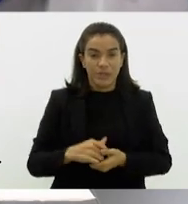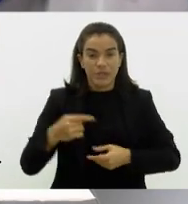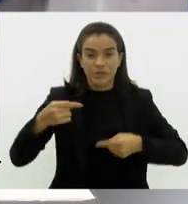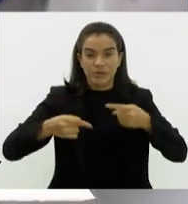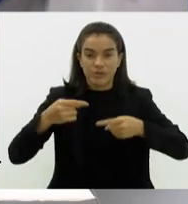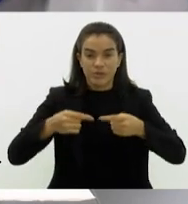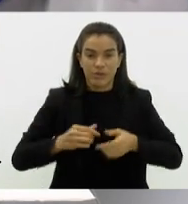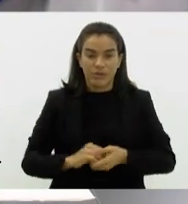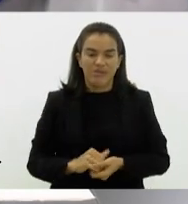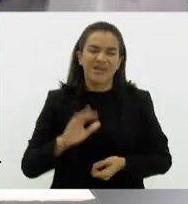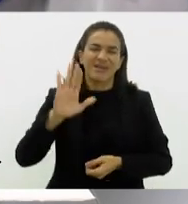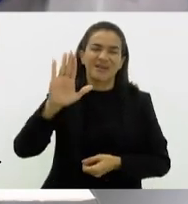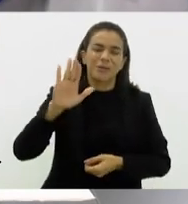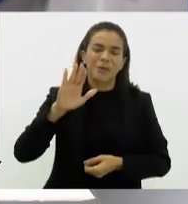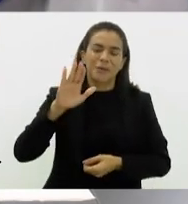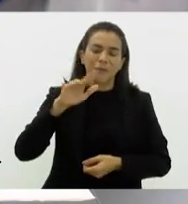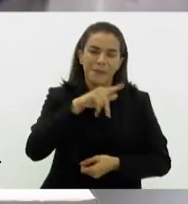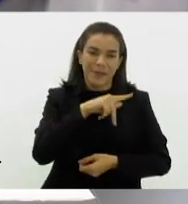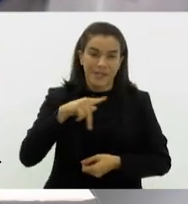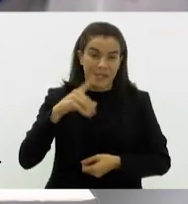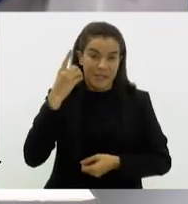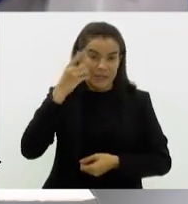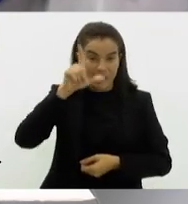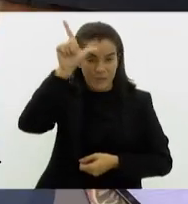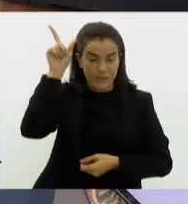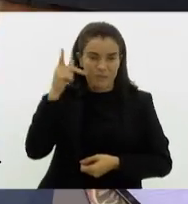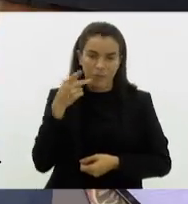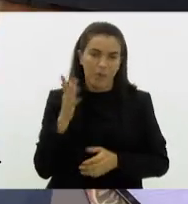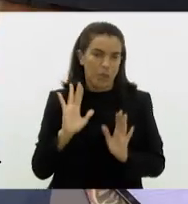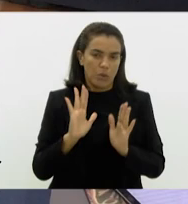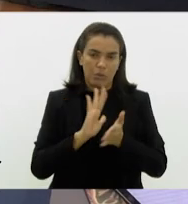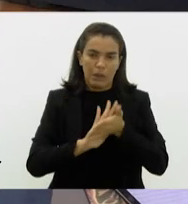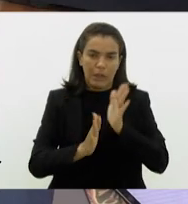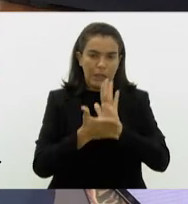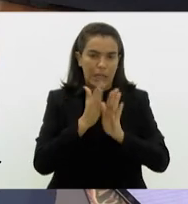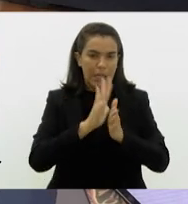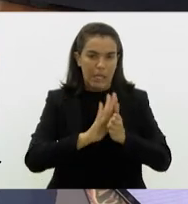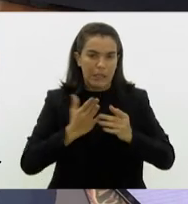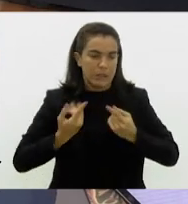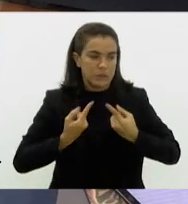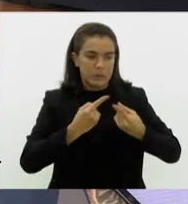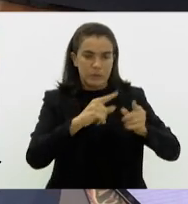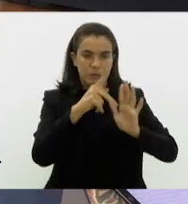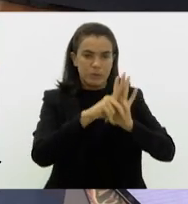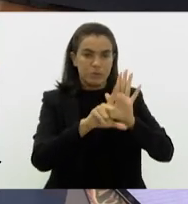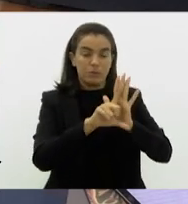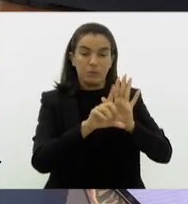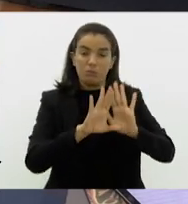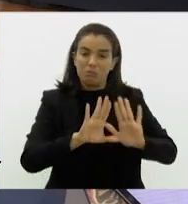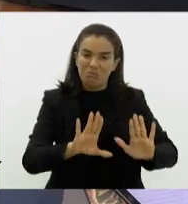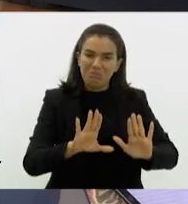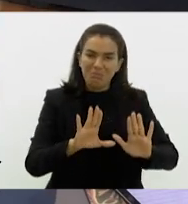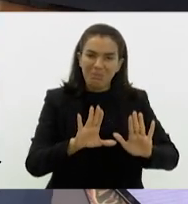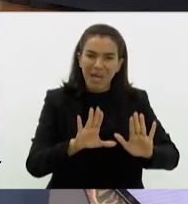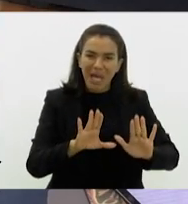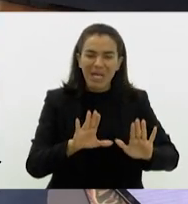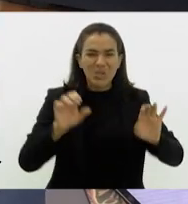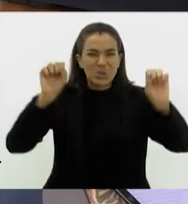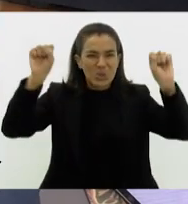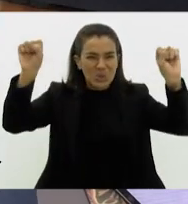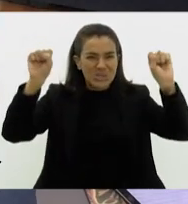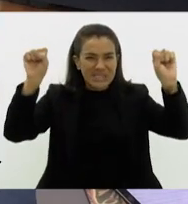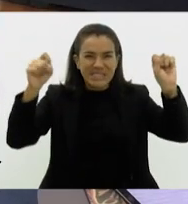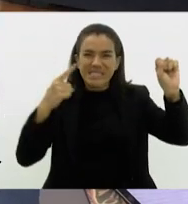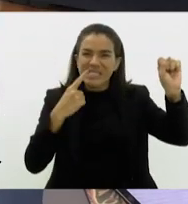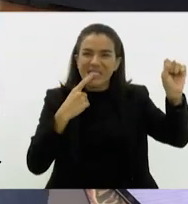discussão. Presidente. Discutir, deputado Luiz Paulo. Não tenho nada contra o projeto. Mas eu não gosto de negócio de torcida e